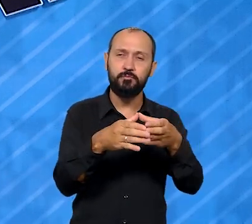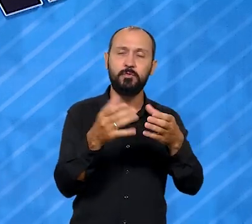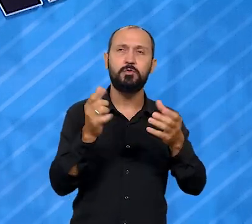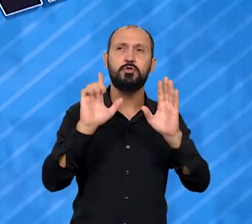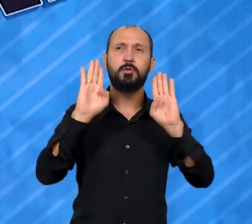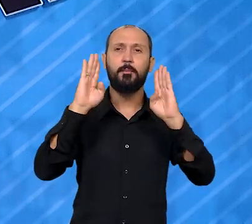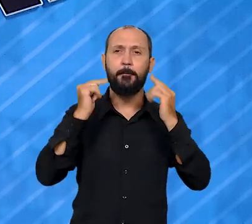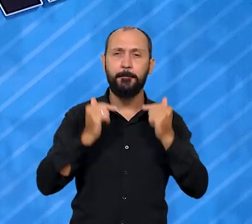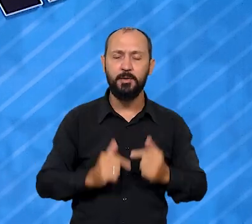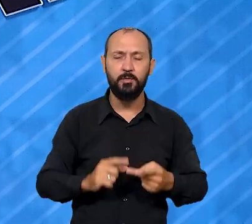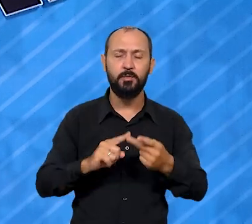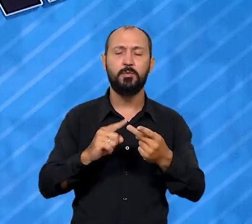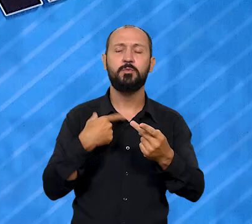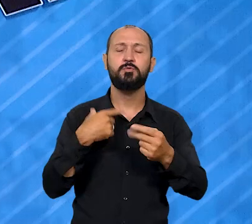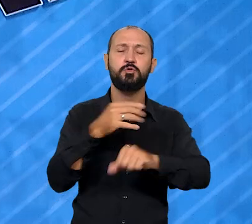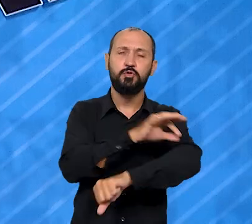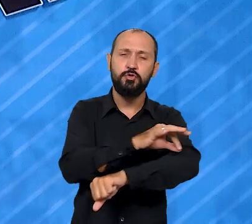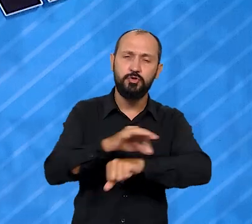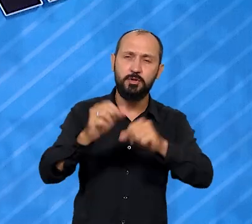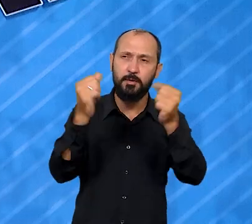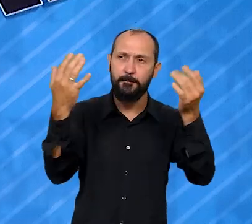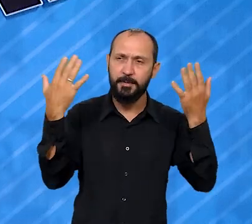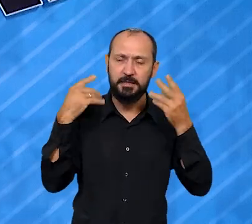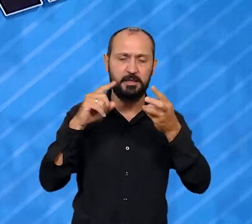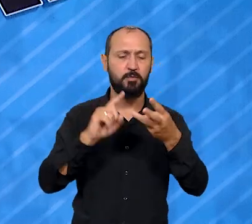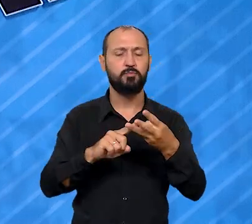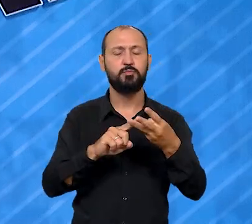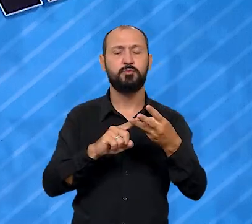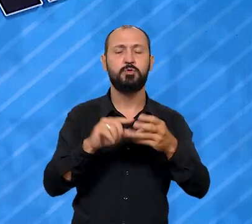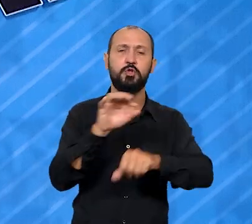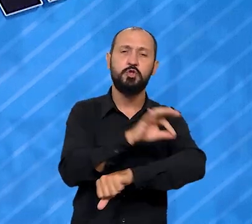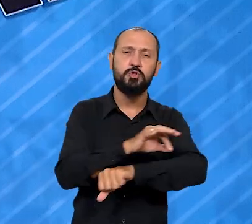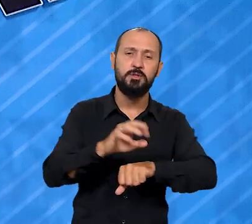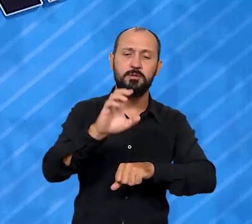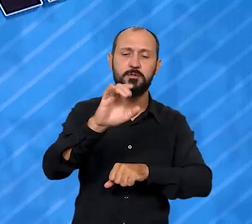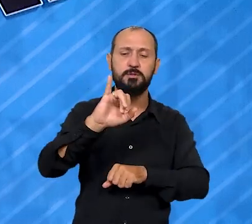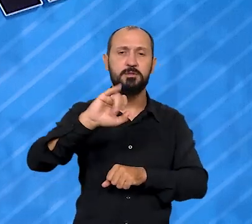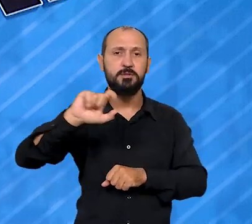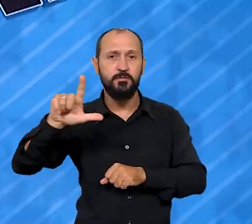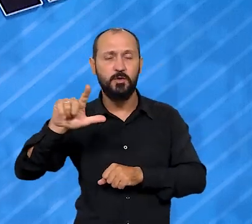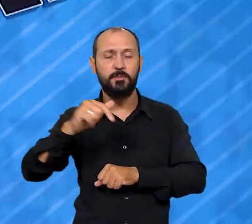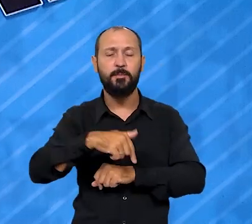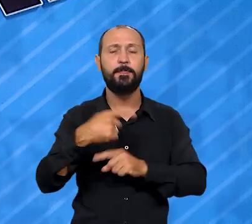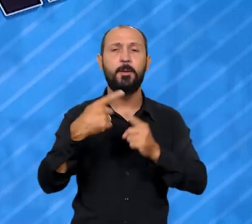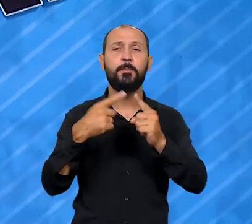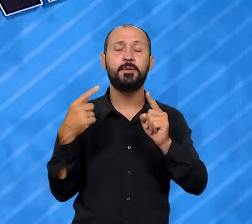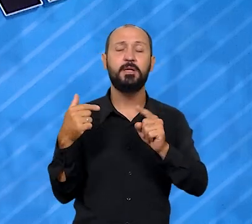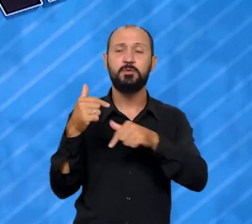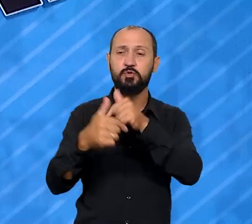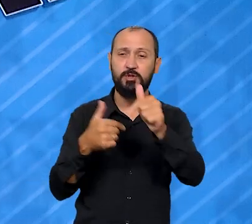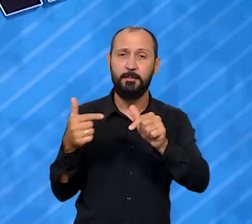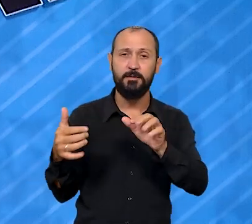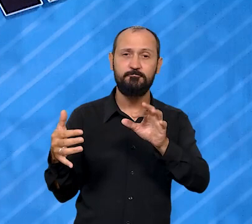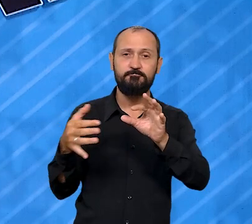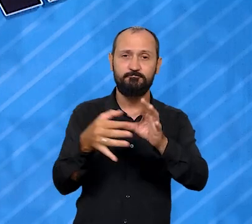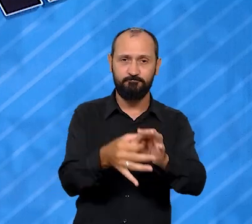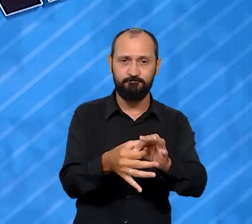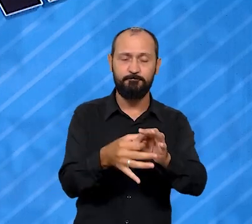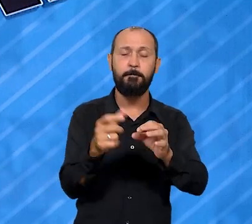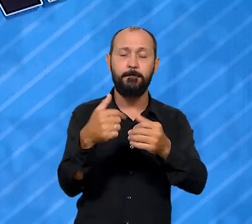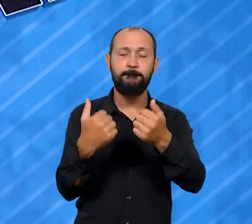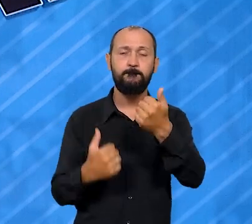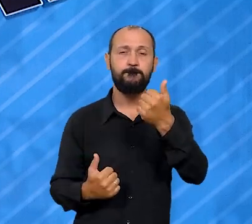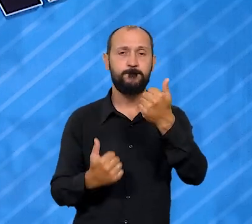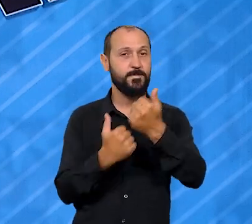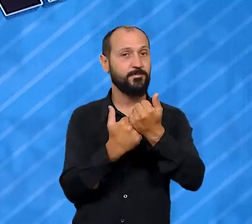equipes técnicas de biólogos, engenheiros ambientais, engenheiro civil, né, que as demandas elas são integrativas, né? Então a